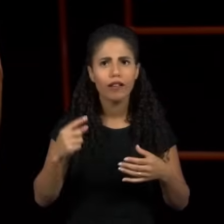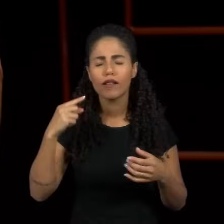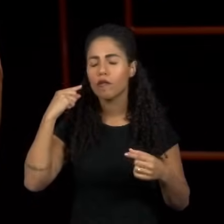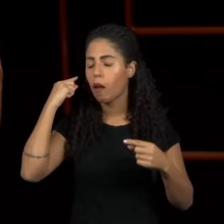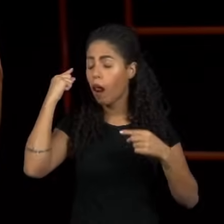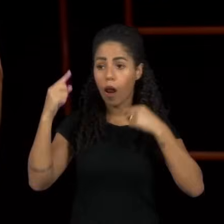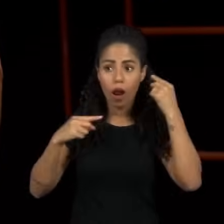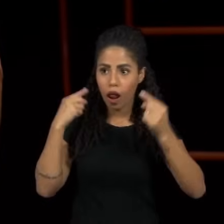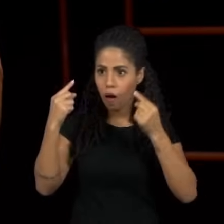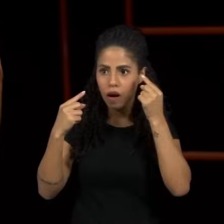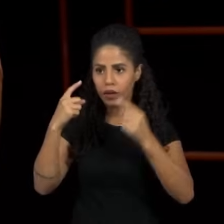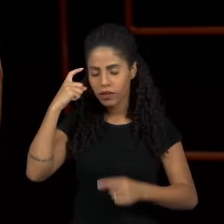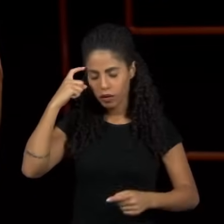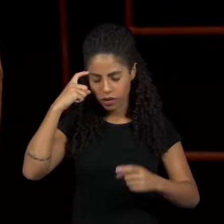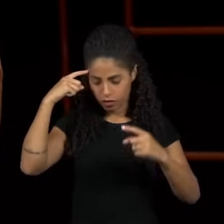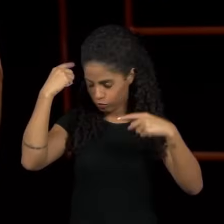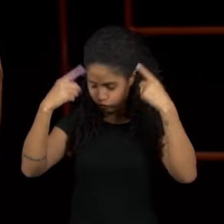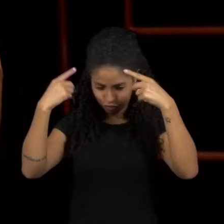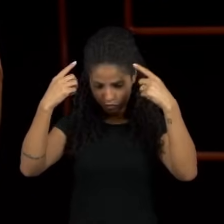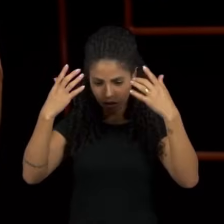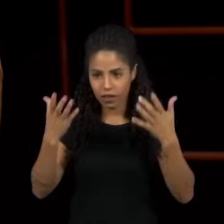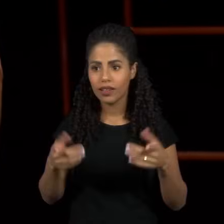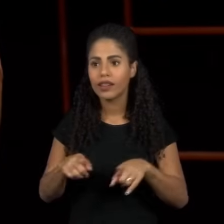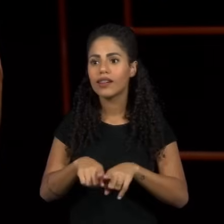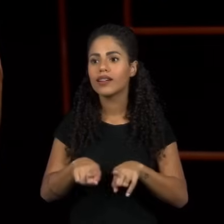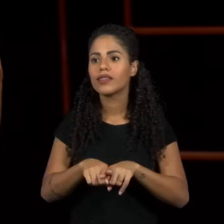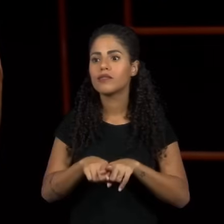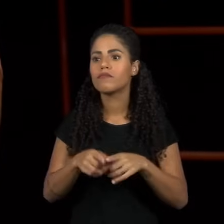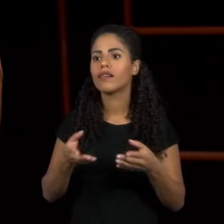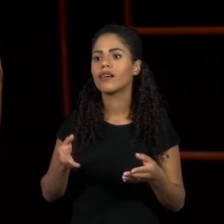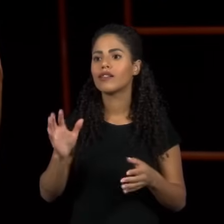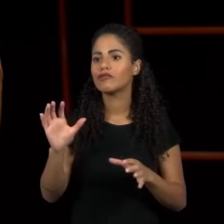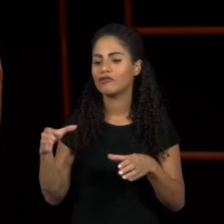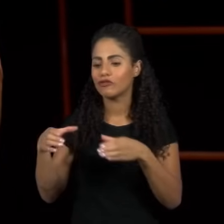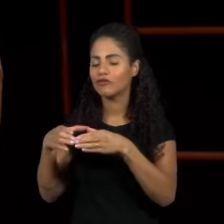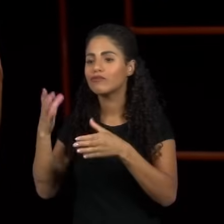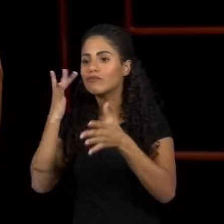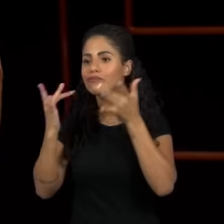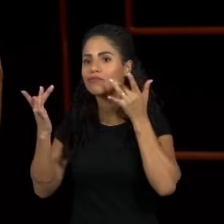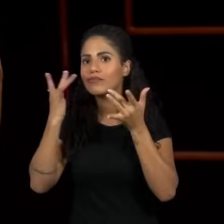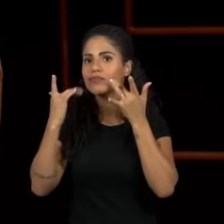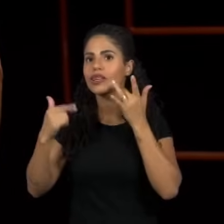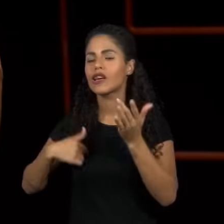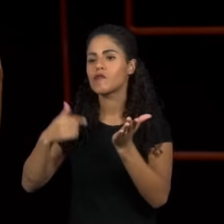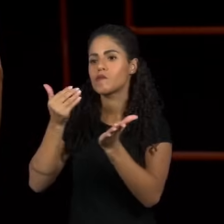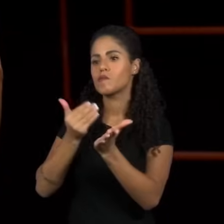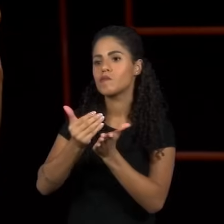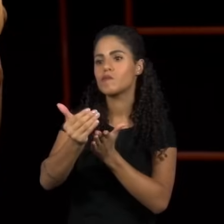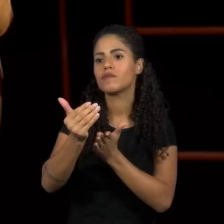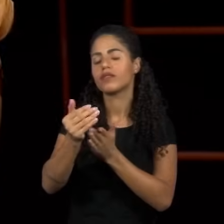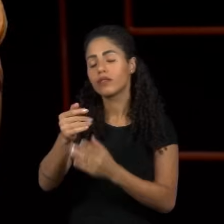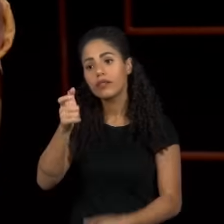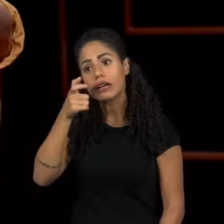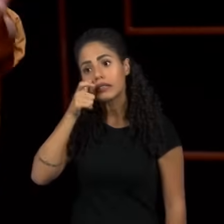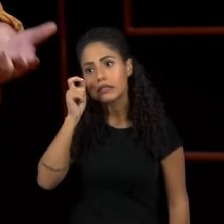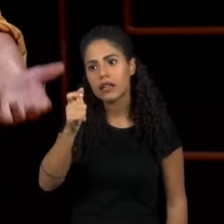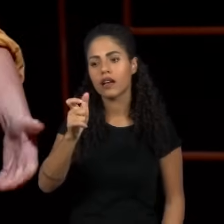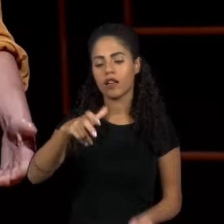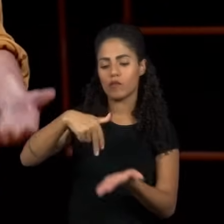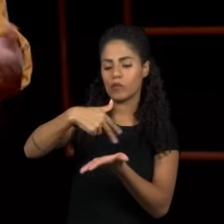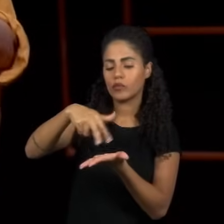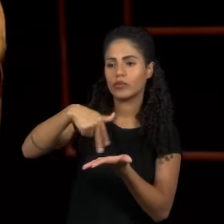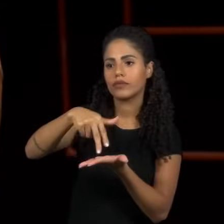mudou completamente a minha cabeça e a minha relação com o teatro, né? É. A partir dali, eu comecei a me interessar por